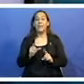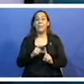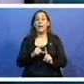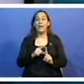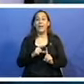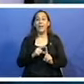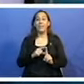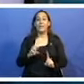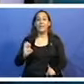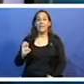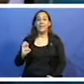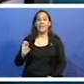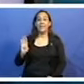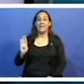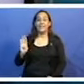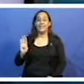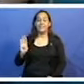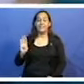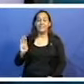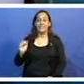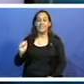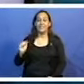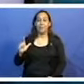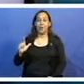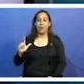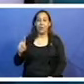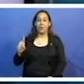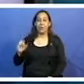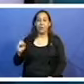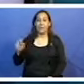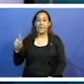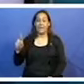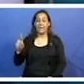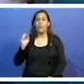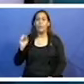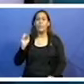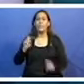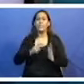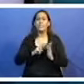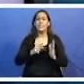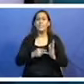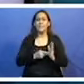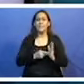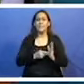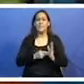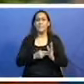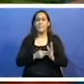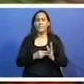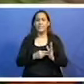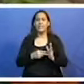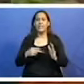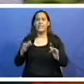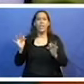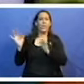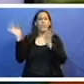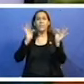Esbaldar. Que palavra é essa? Quando a gente fala, ah, me esbaldei. O que, que é isso? Me diverti, ficou tudo